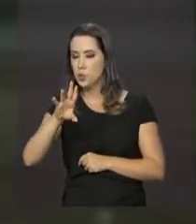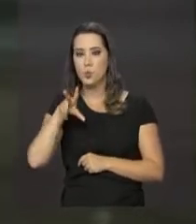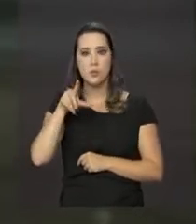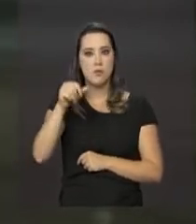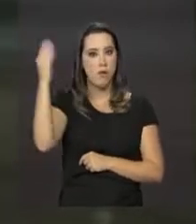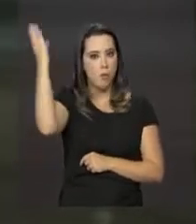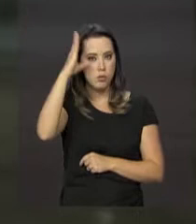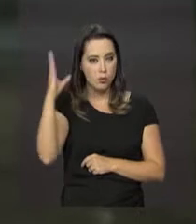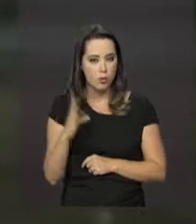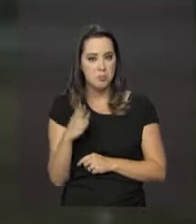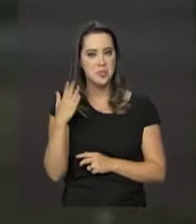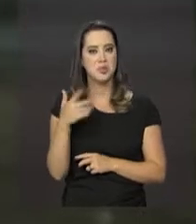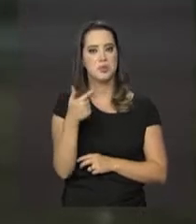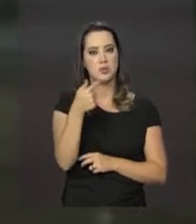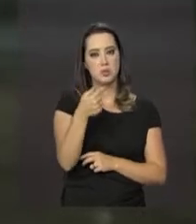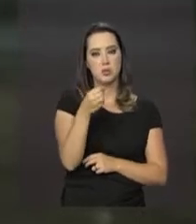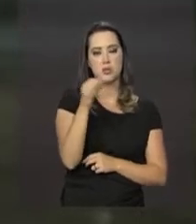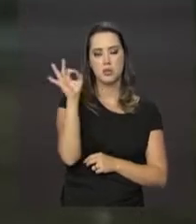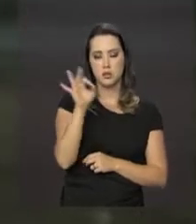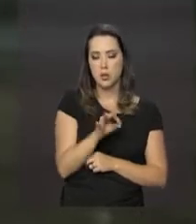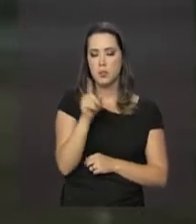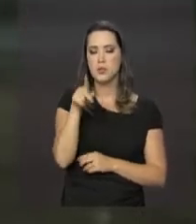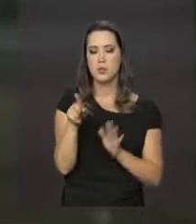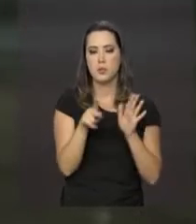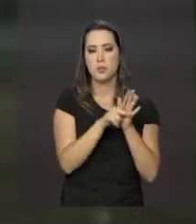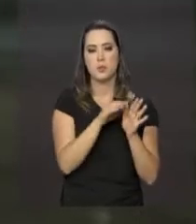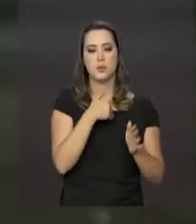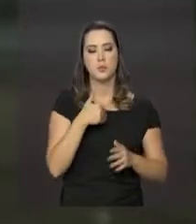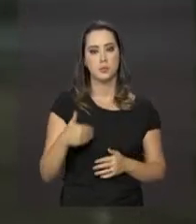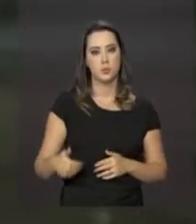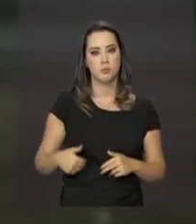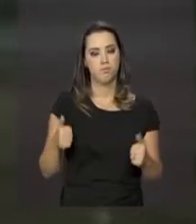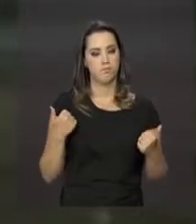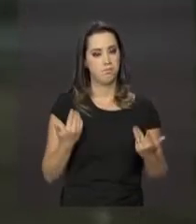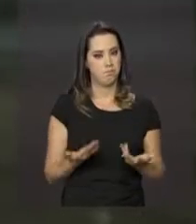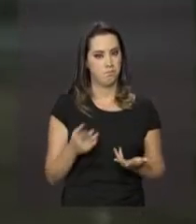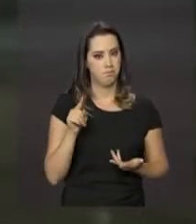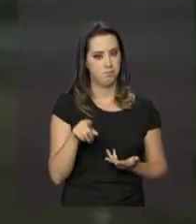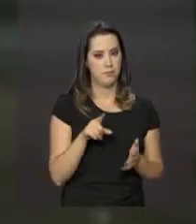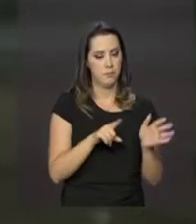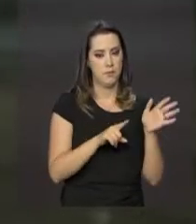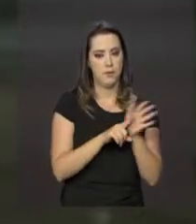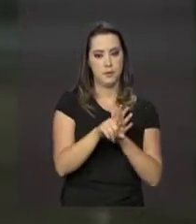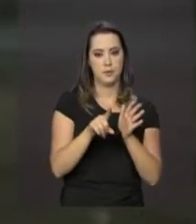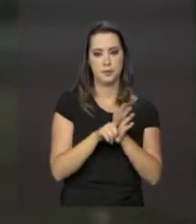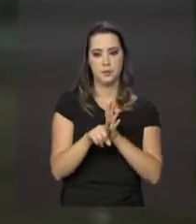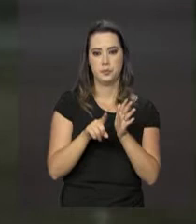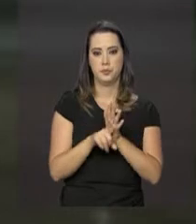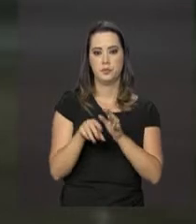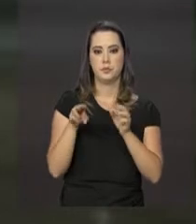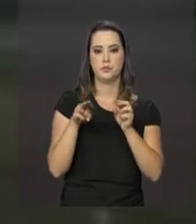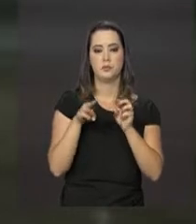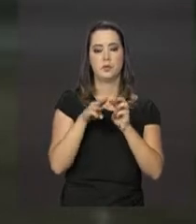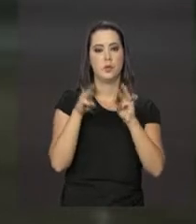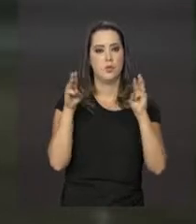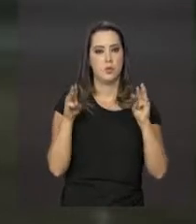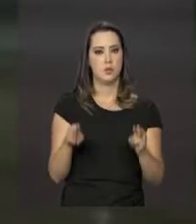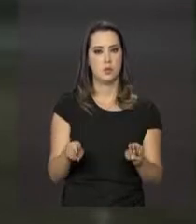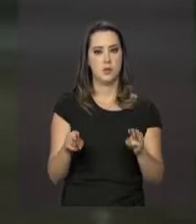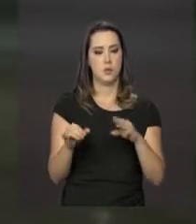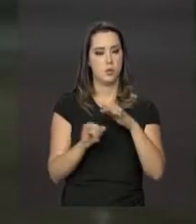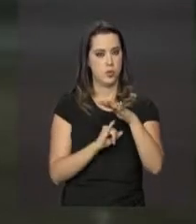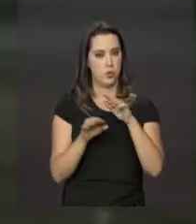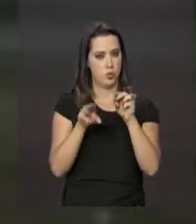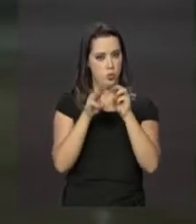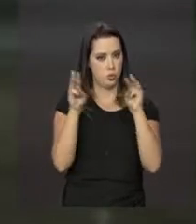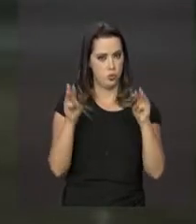deles são públicos são instituições públicas não é segundo o instituto brasileiro de museus ibram a idéia da semana